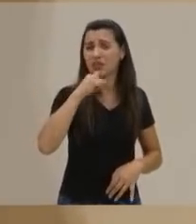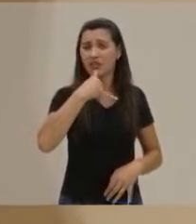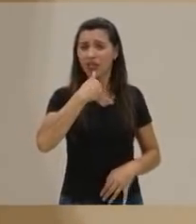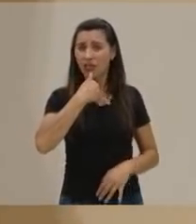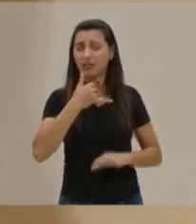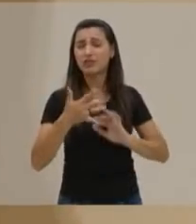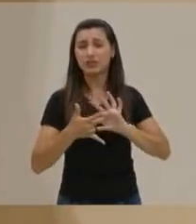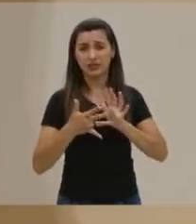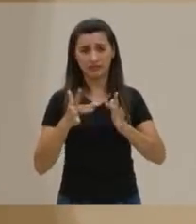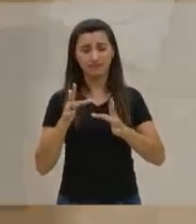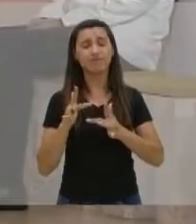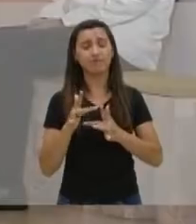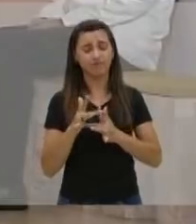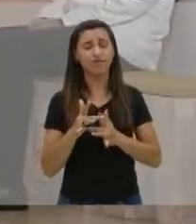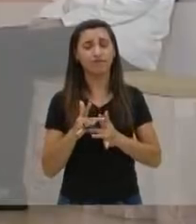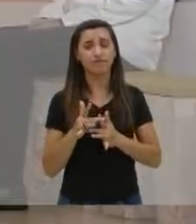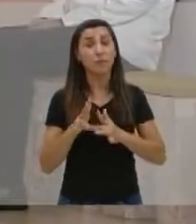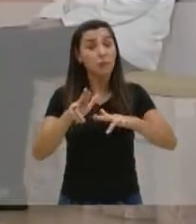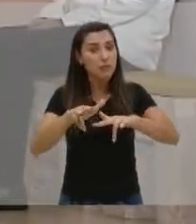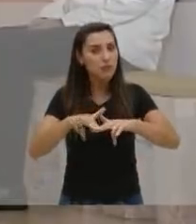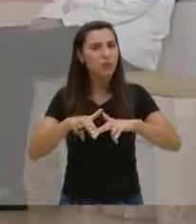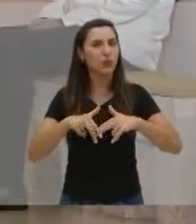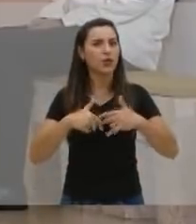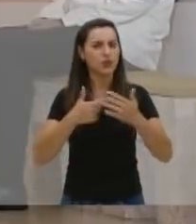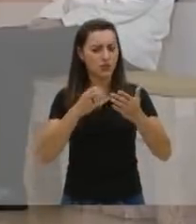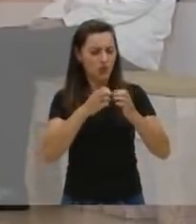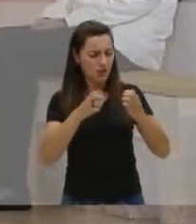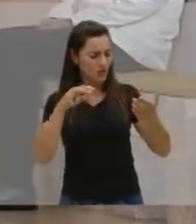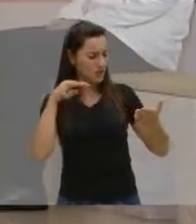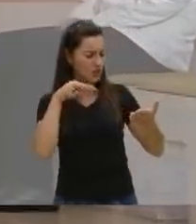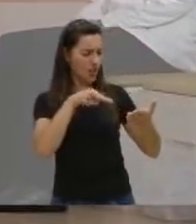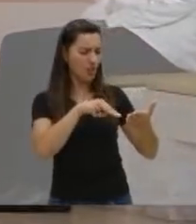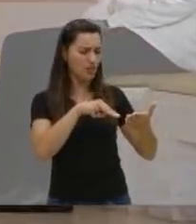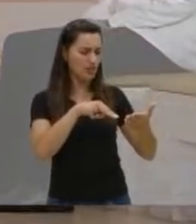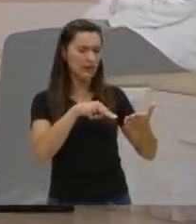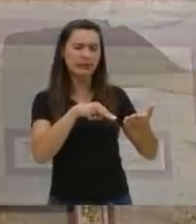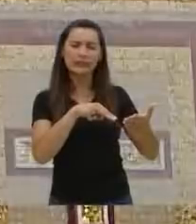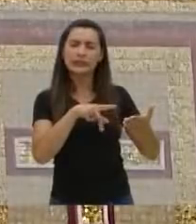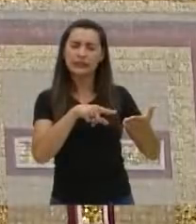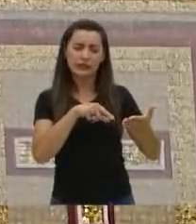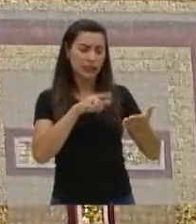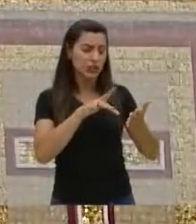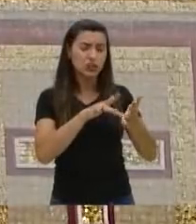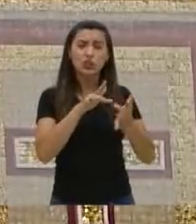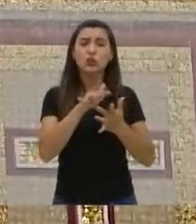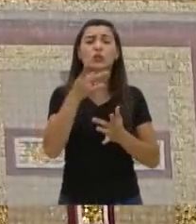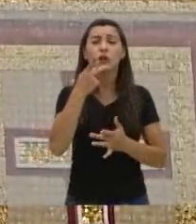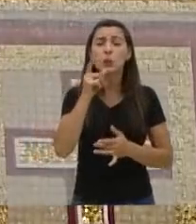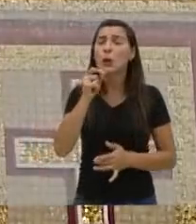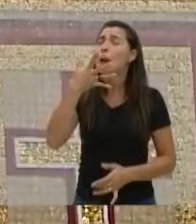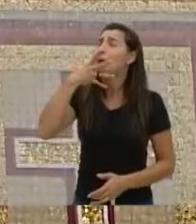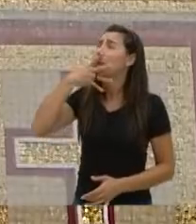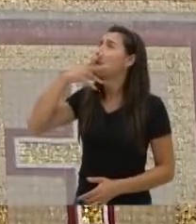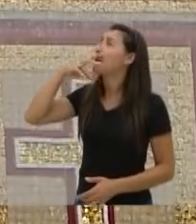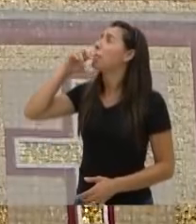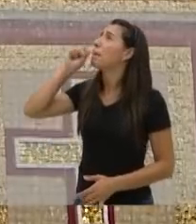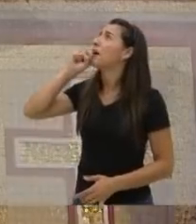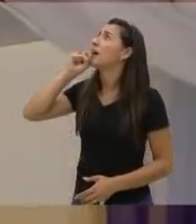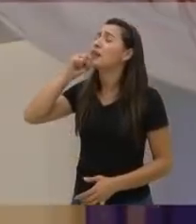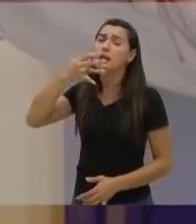Jesus. Por isso, no evangelho, Jesus vai dizer: Pai, Pai,